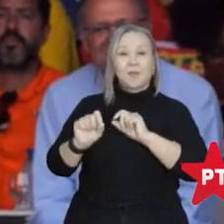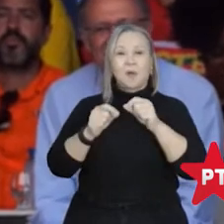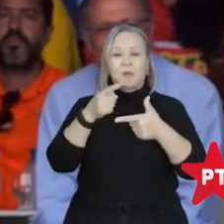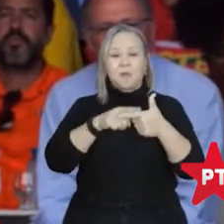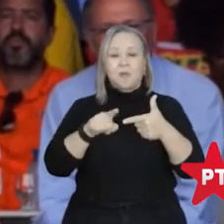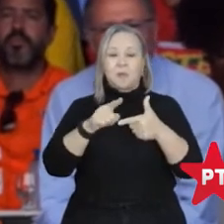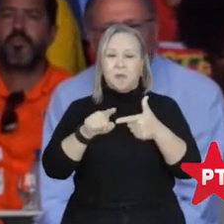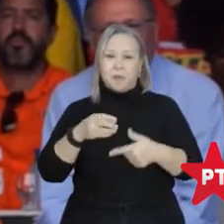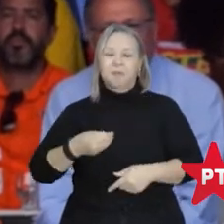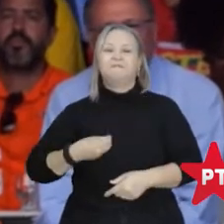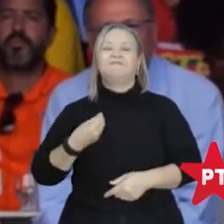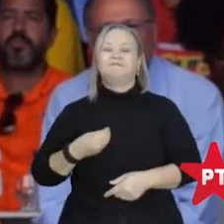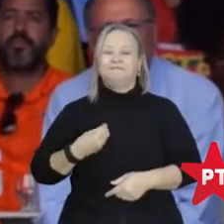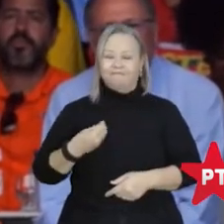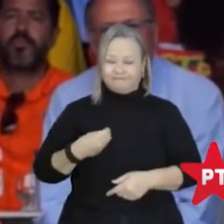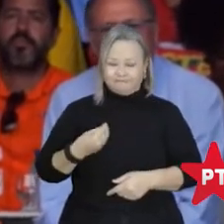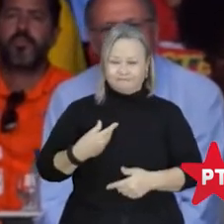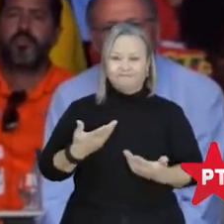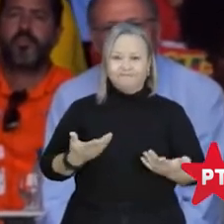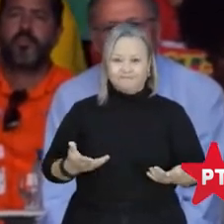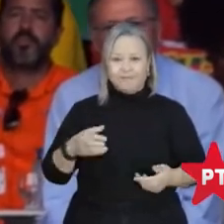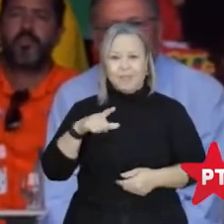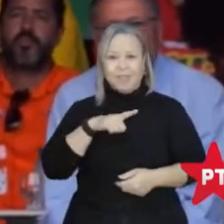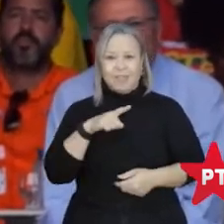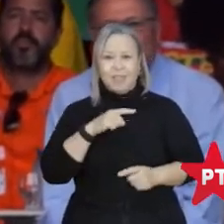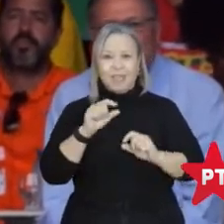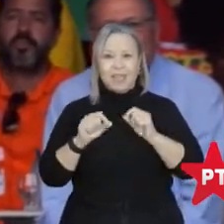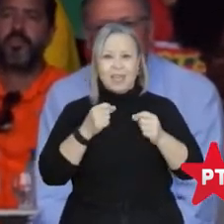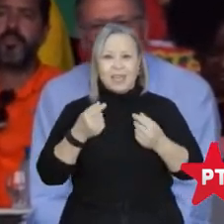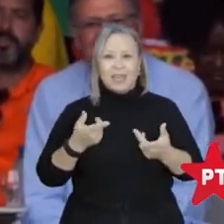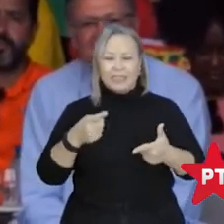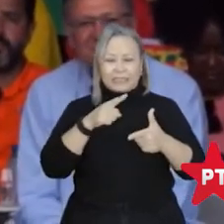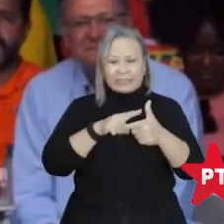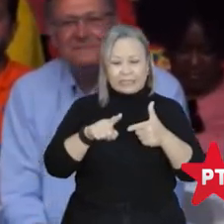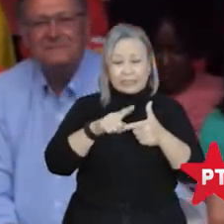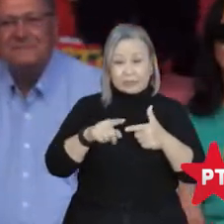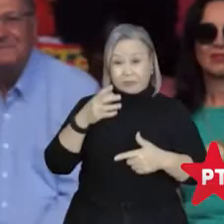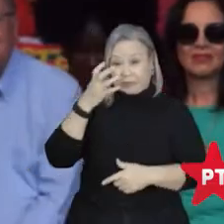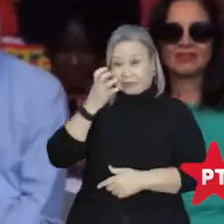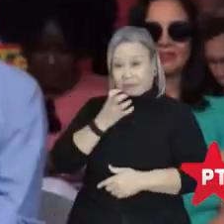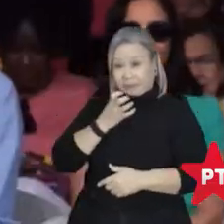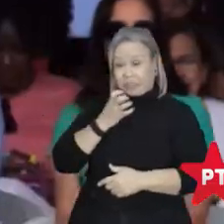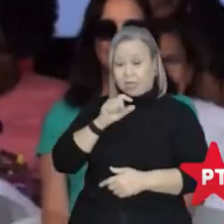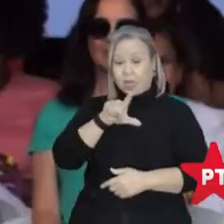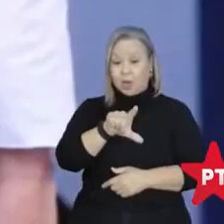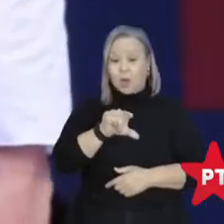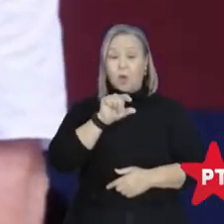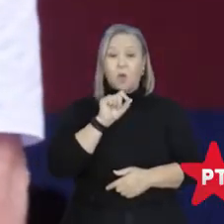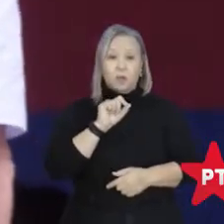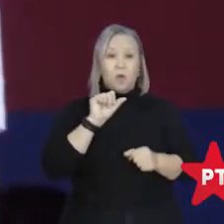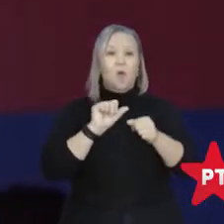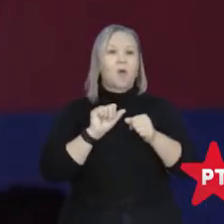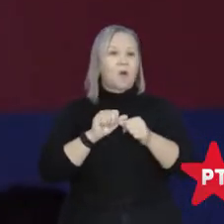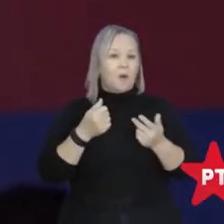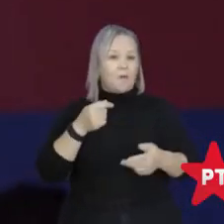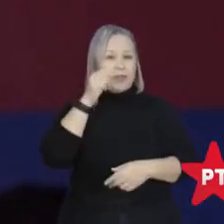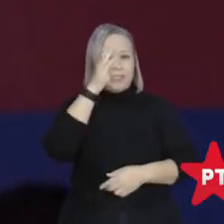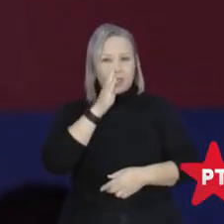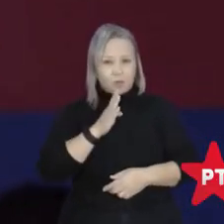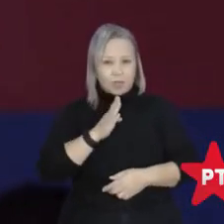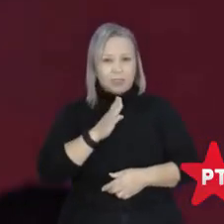e nós temos uma Encruzilhada e uma escolha a ser feita no Brasil e na